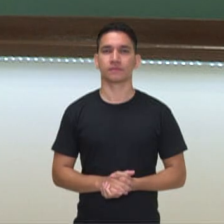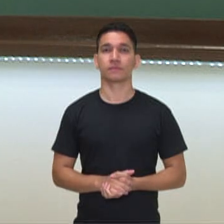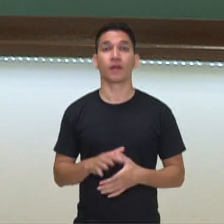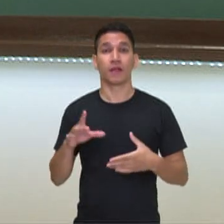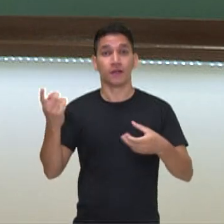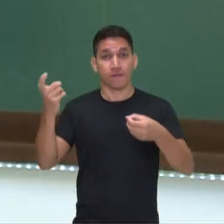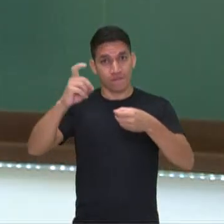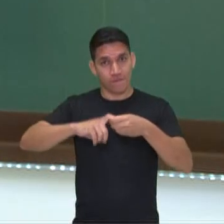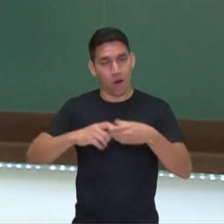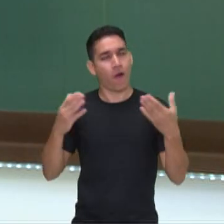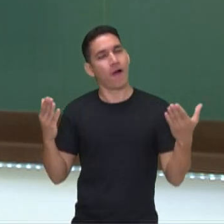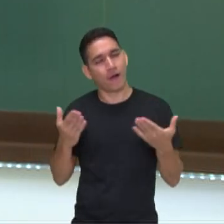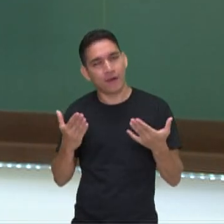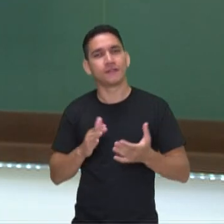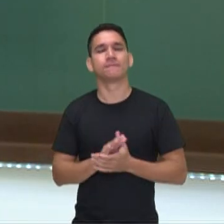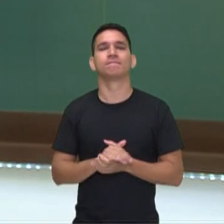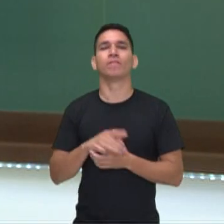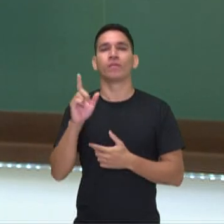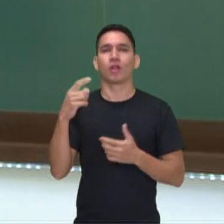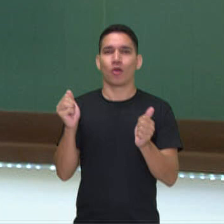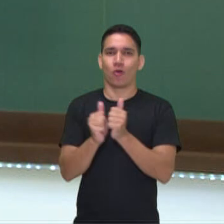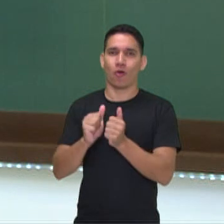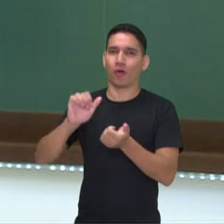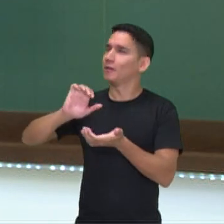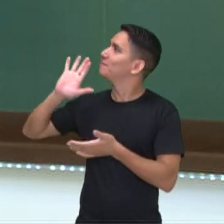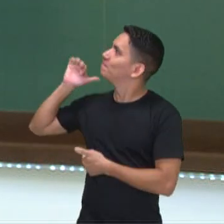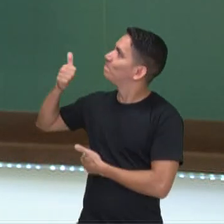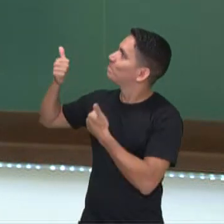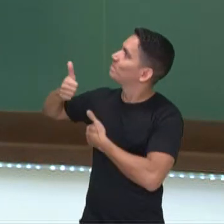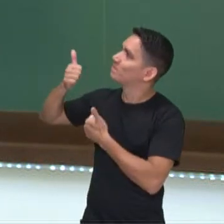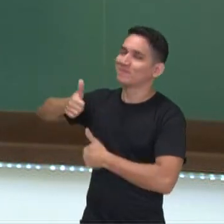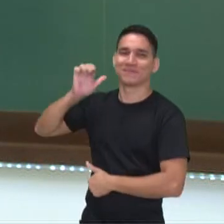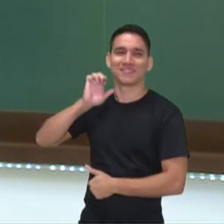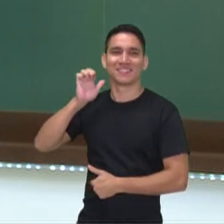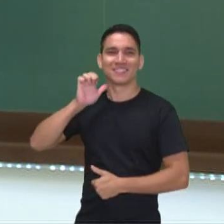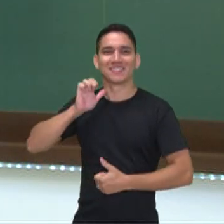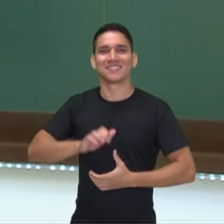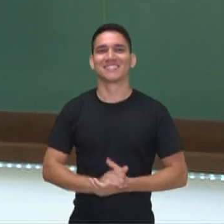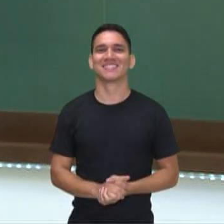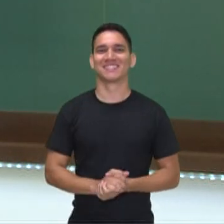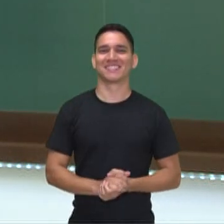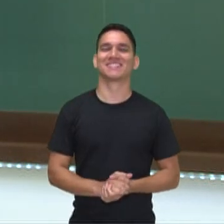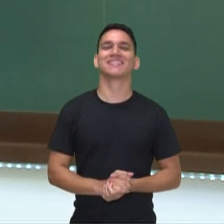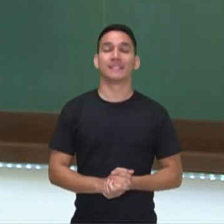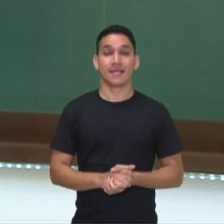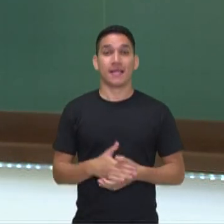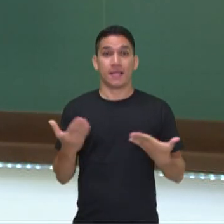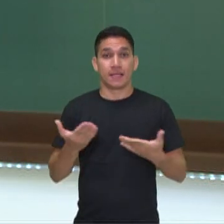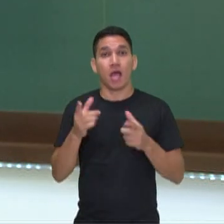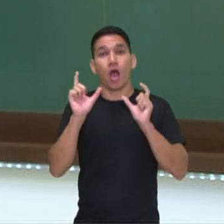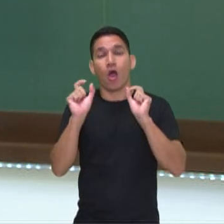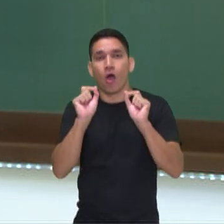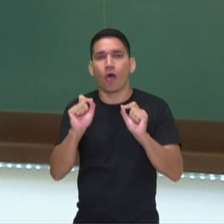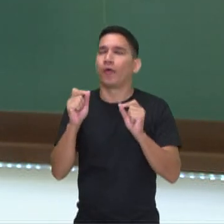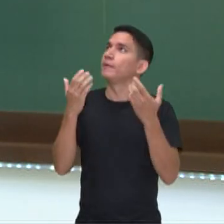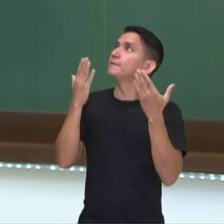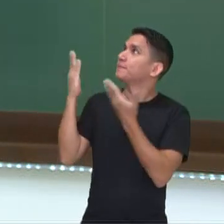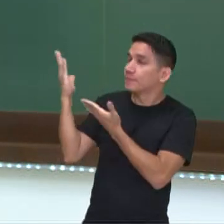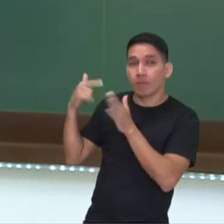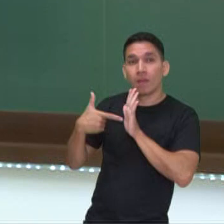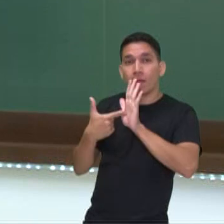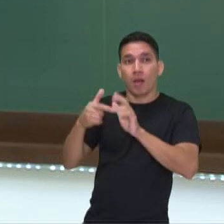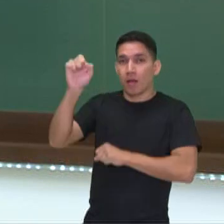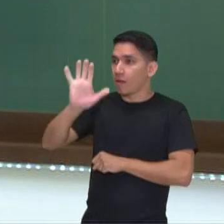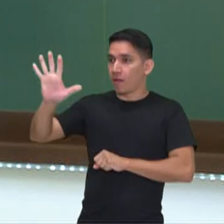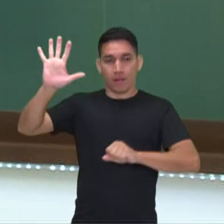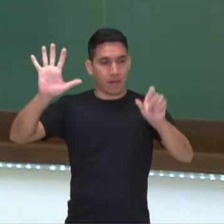De volta aqui, né? Estamos aqui com o Ezion, né? Então assim, pessoal, tá aqui o êxtase, com